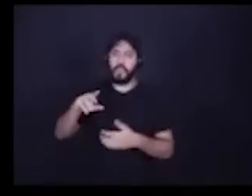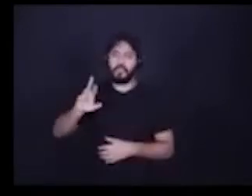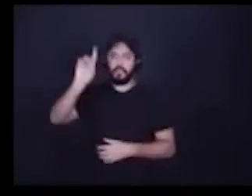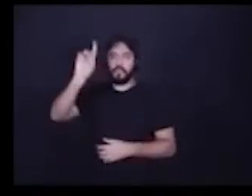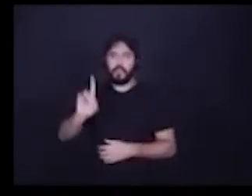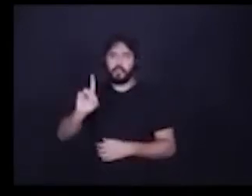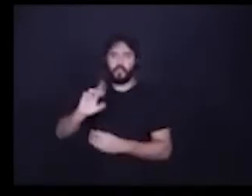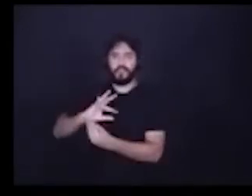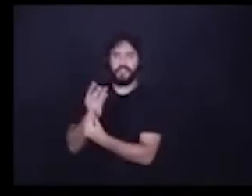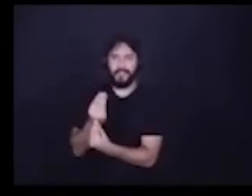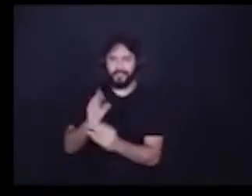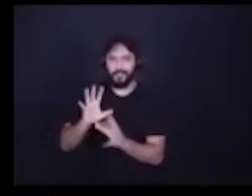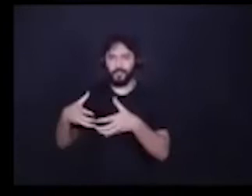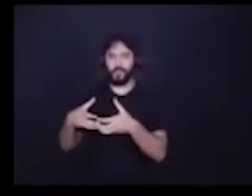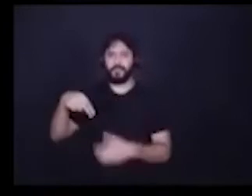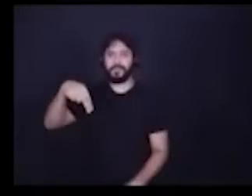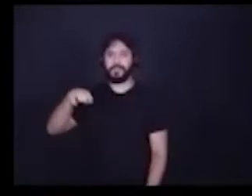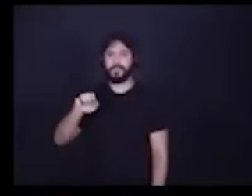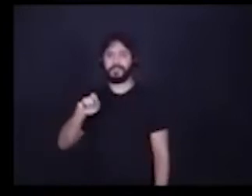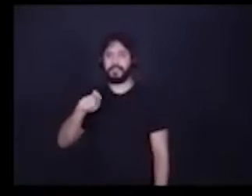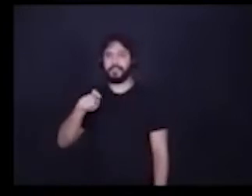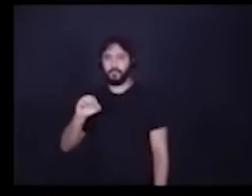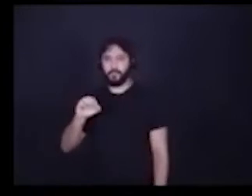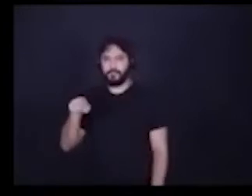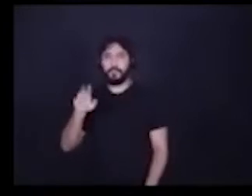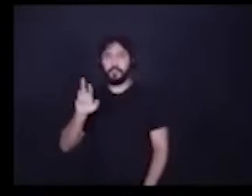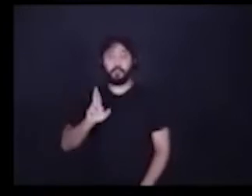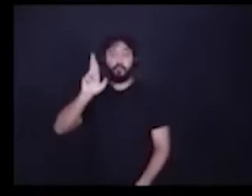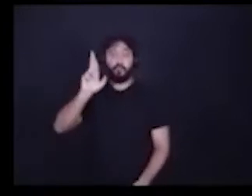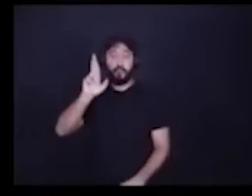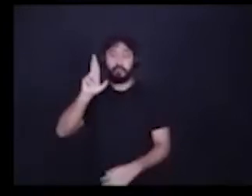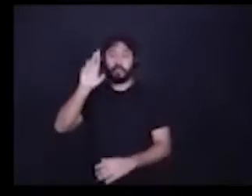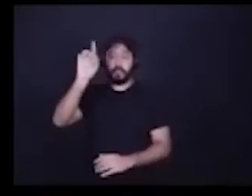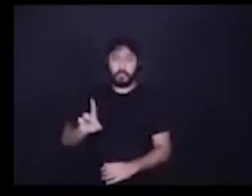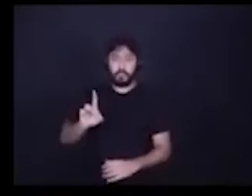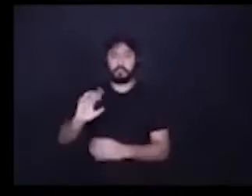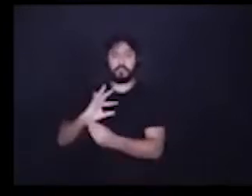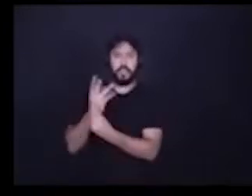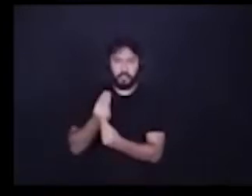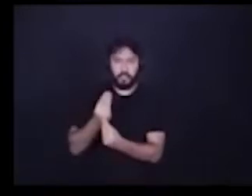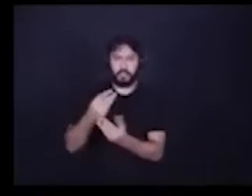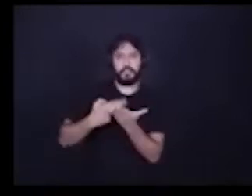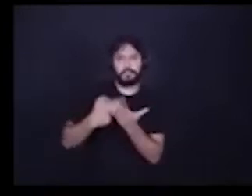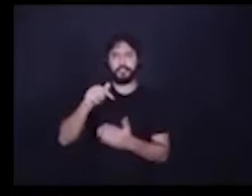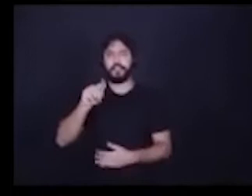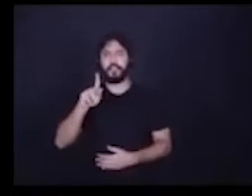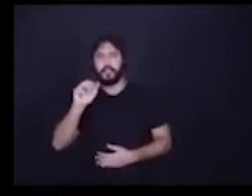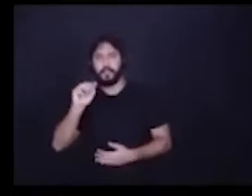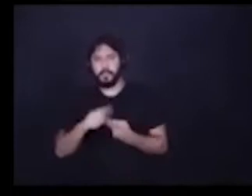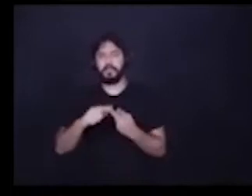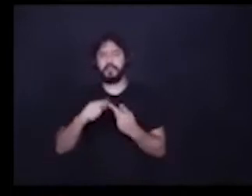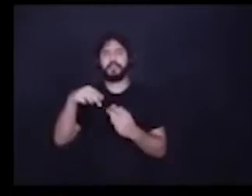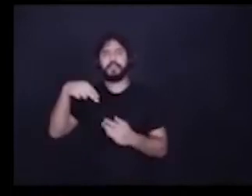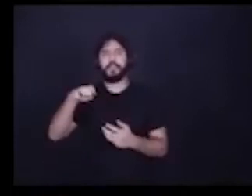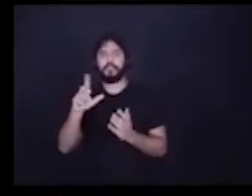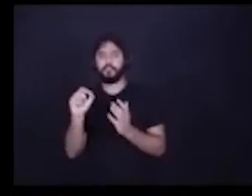do Grupo Nexo, responsável pela direção de arte da revista Gama, do Nexo Jornal, pela comunicação institucional, por